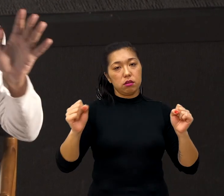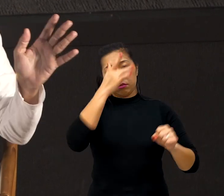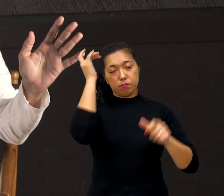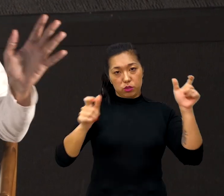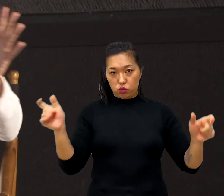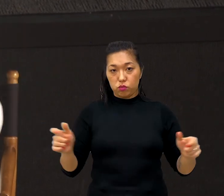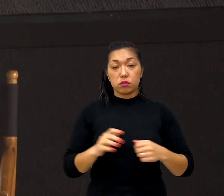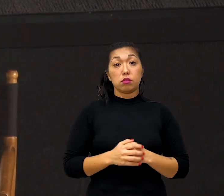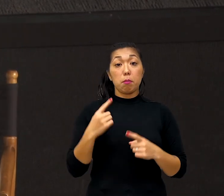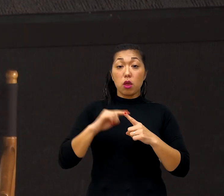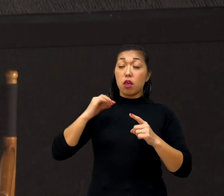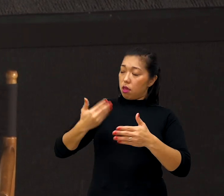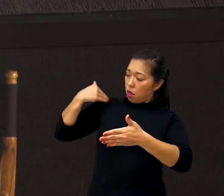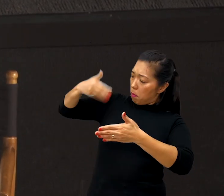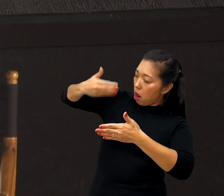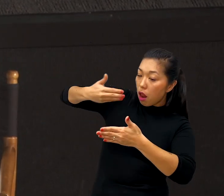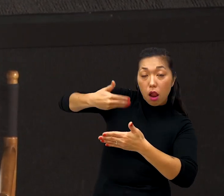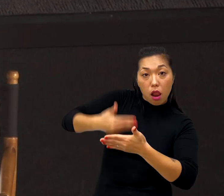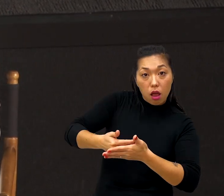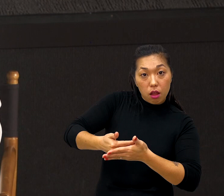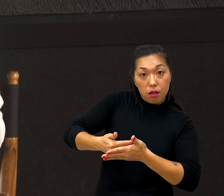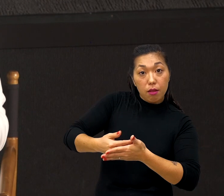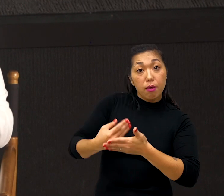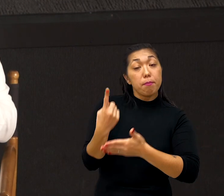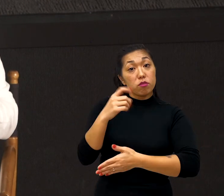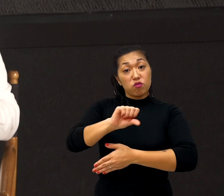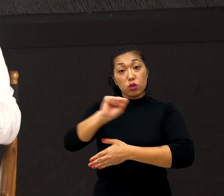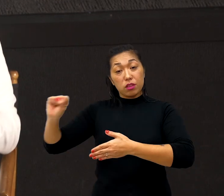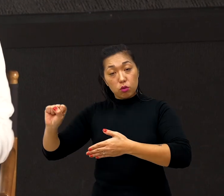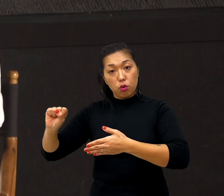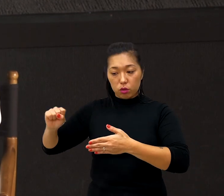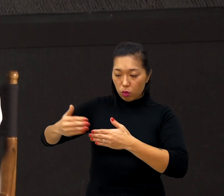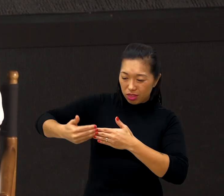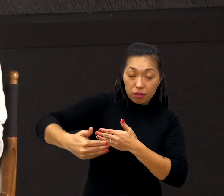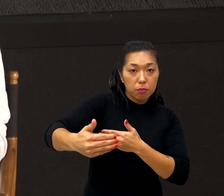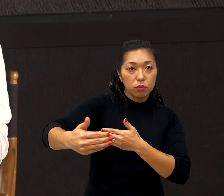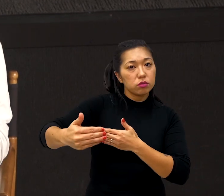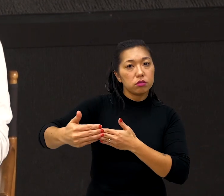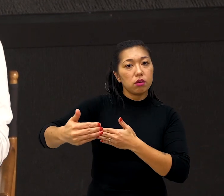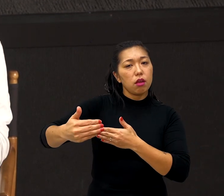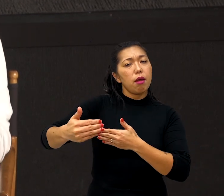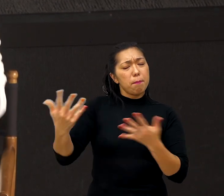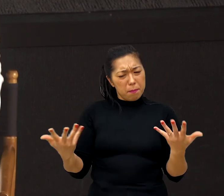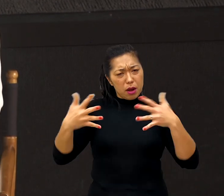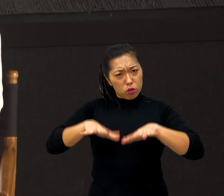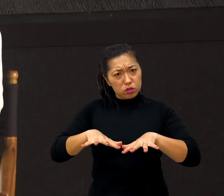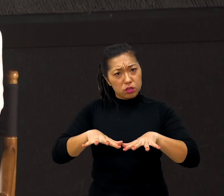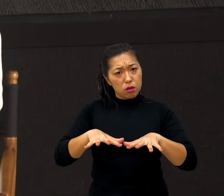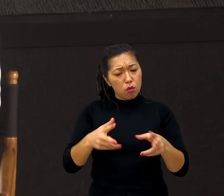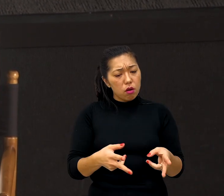Porque tudo o que aconteceu até hoje, pós-88, nunca foi pela inclusão ou reconhecimento